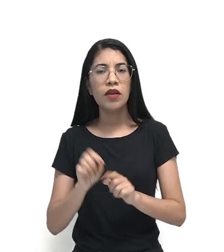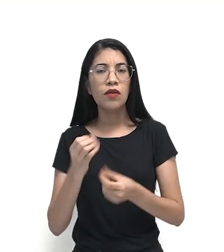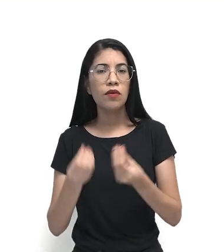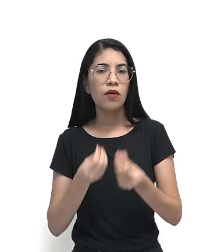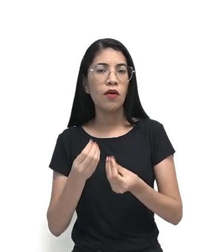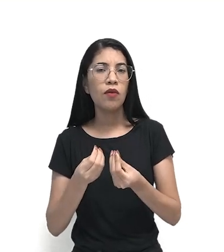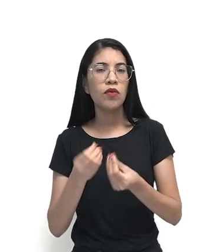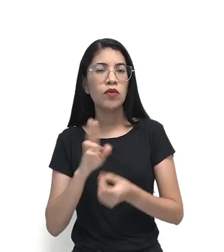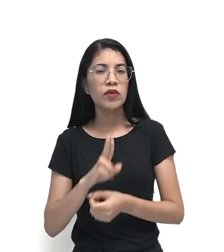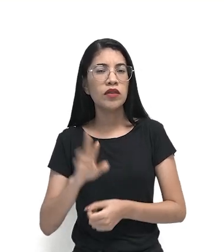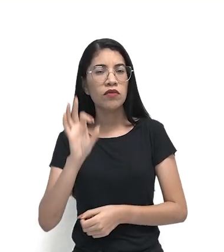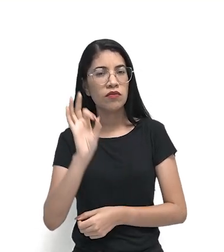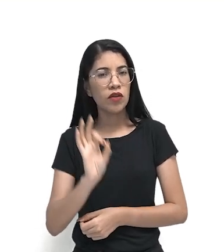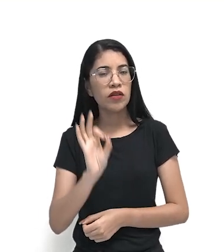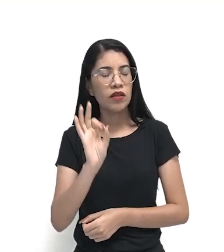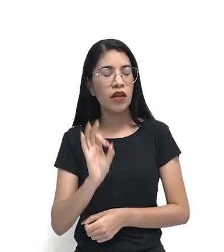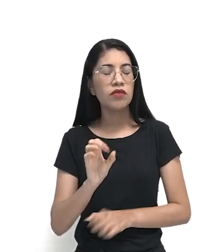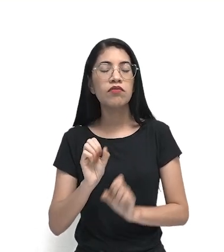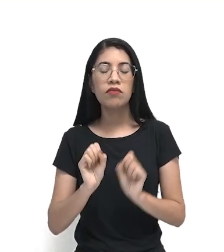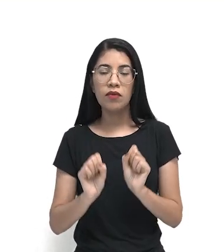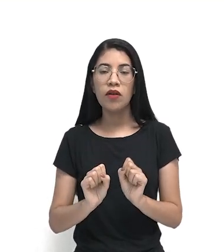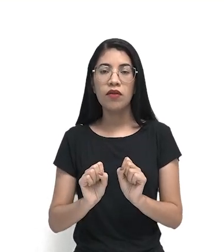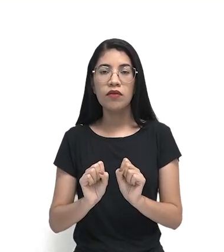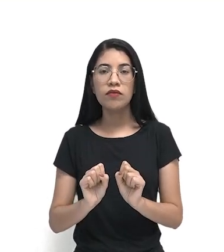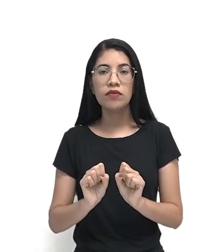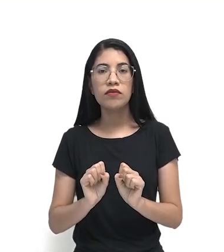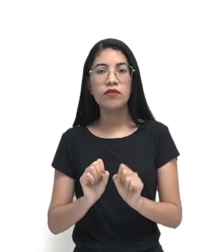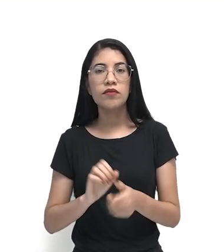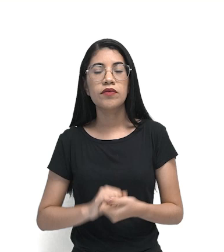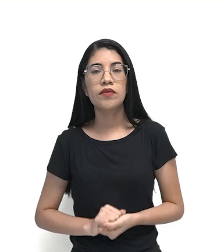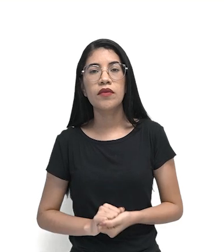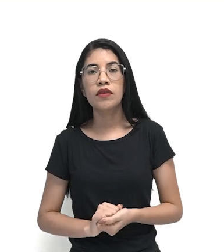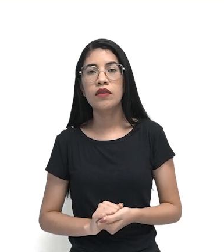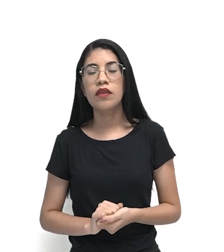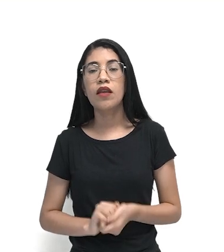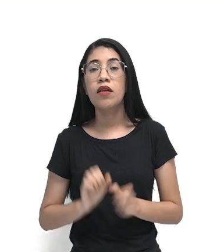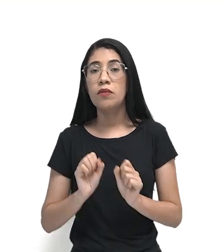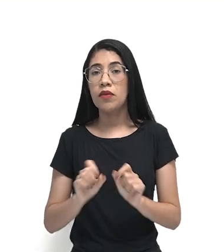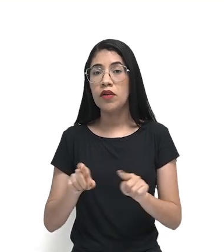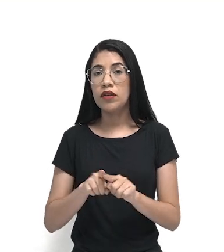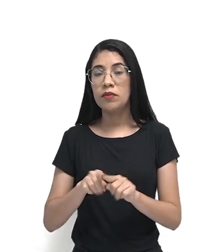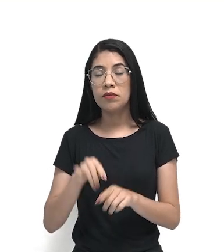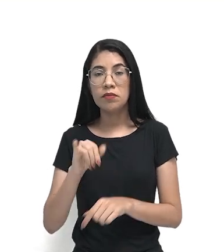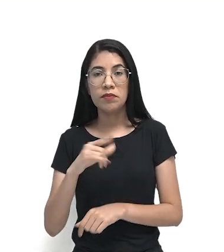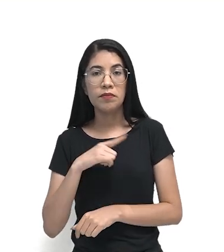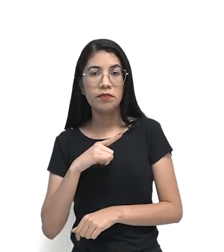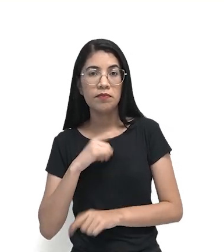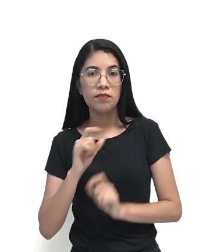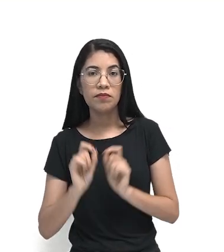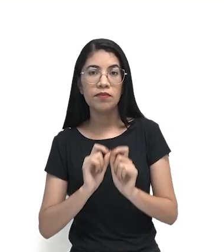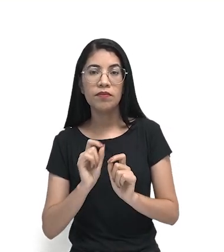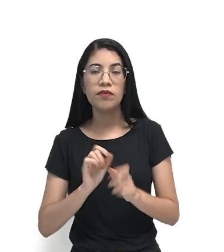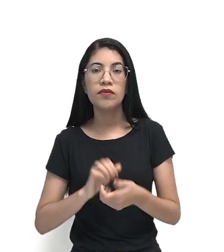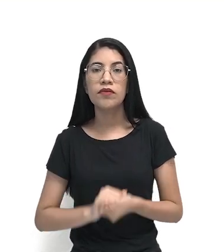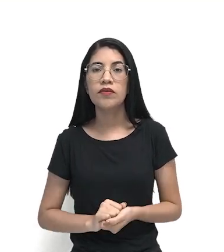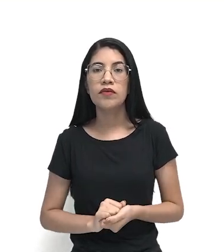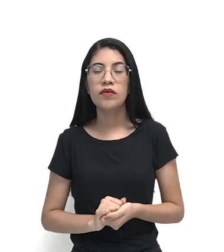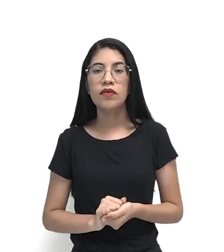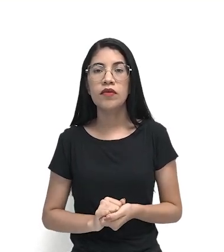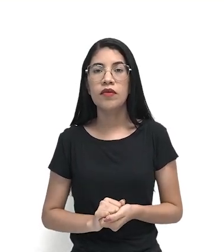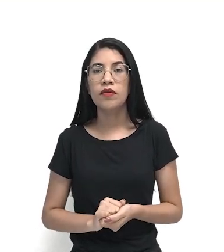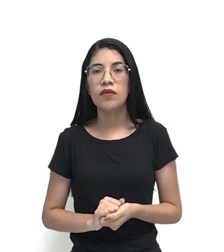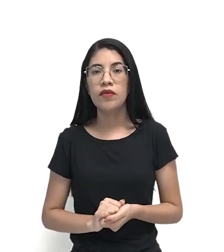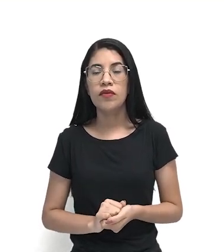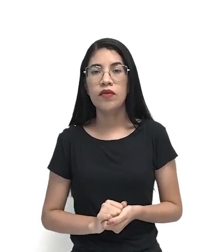em porcentagem? Claro, nós vamos fazer isso. Nós podemos também, se tiver, novamente, for uma questão de